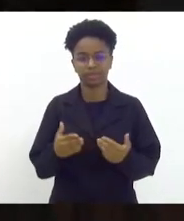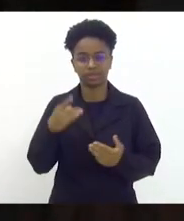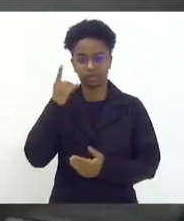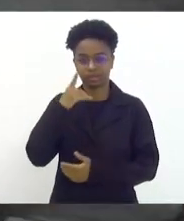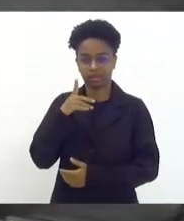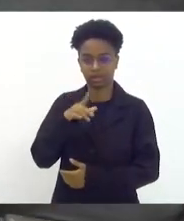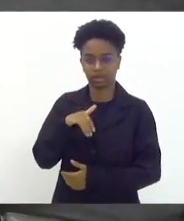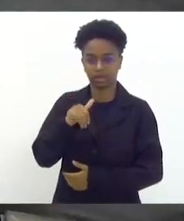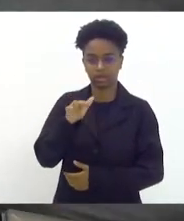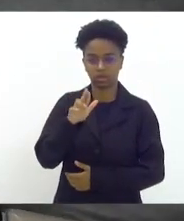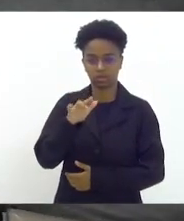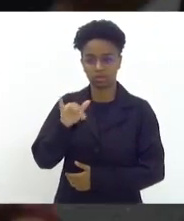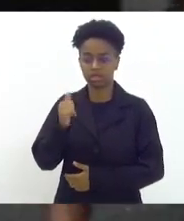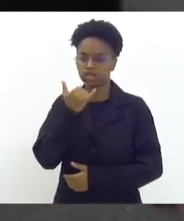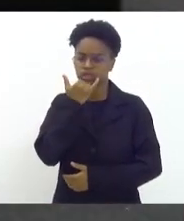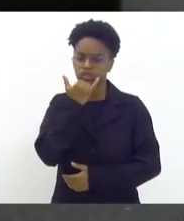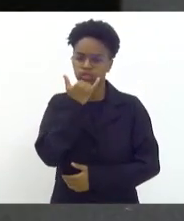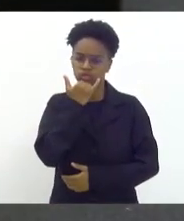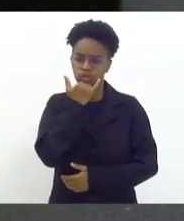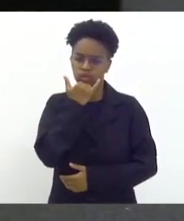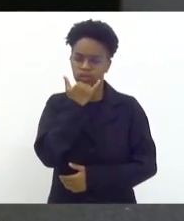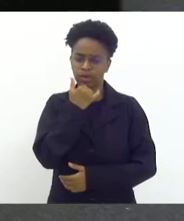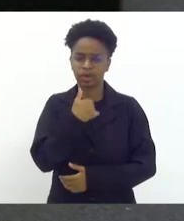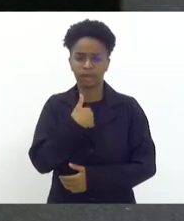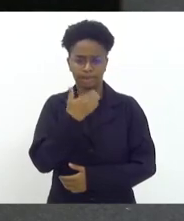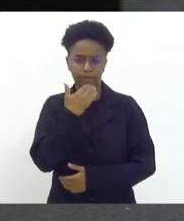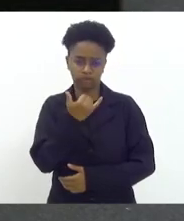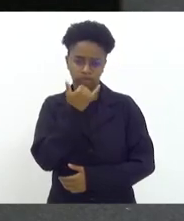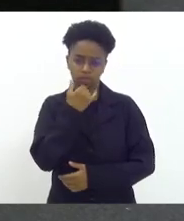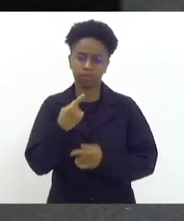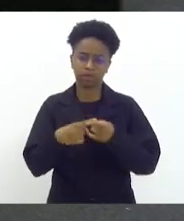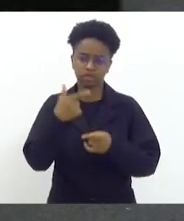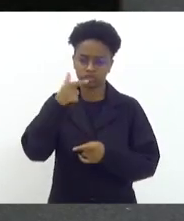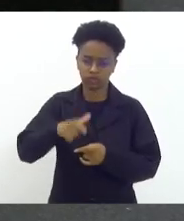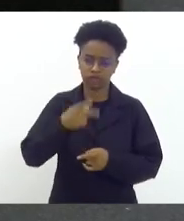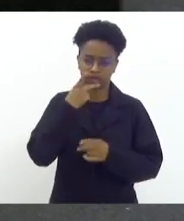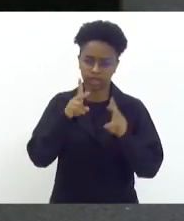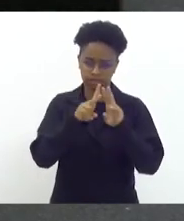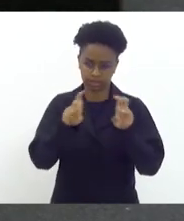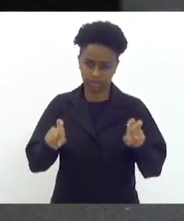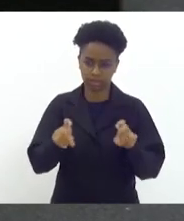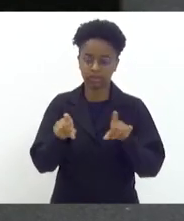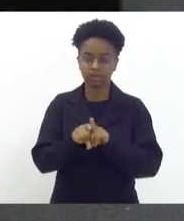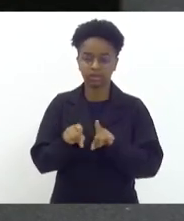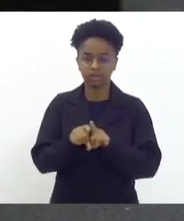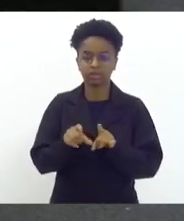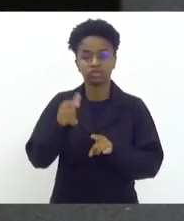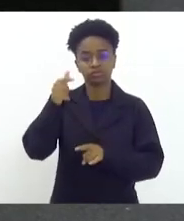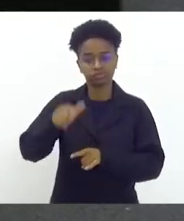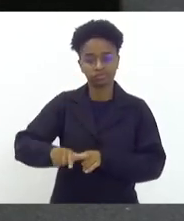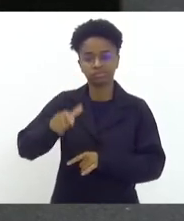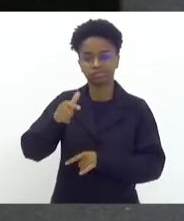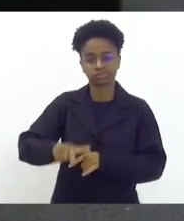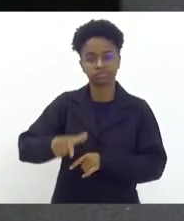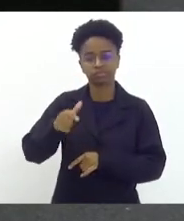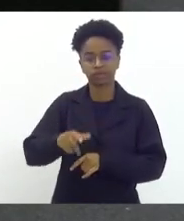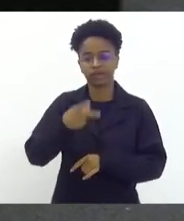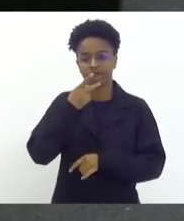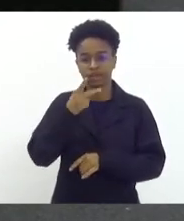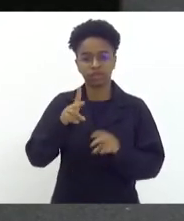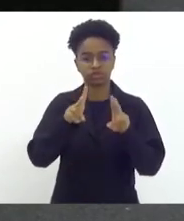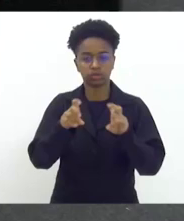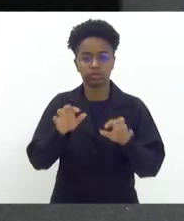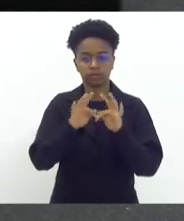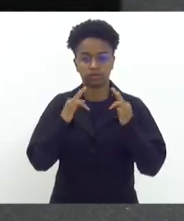Muito obrigado peço desculpas a vossa excelência por ter que falar de novo desse assunto e ter que trazer aqui toda a indignação das